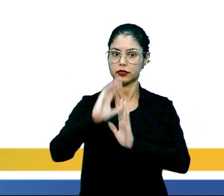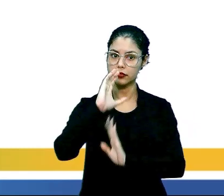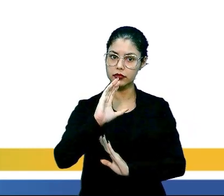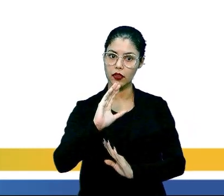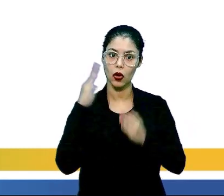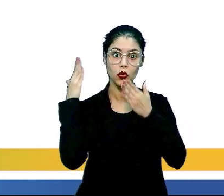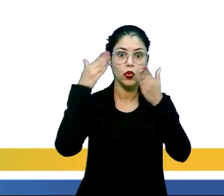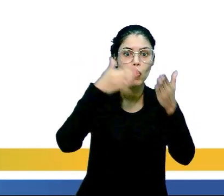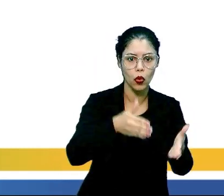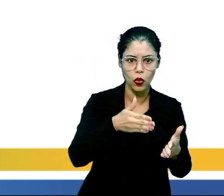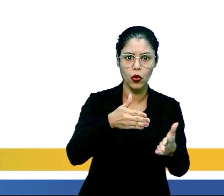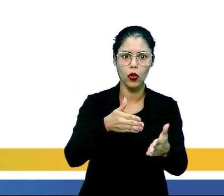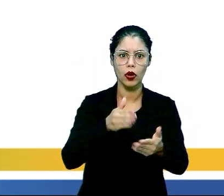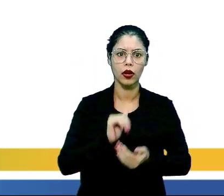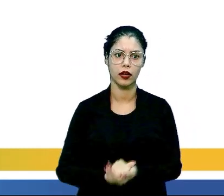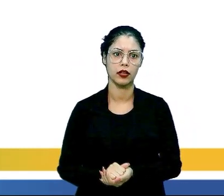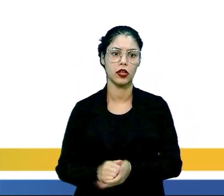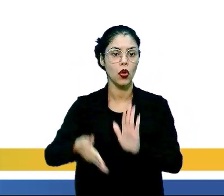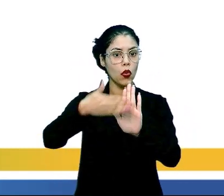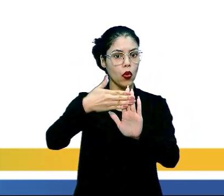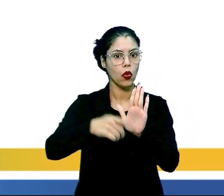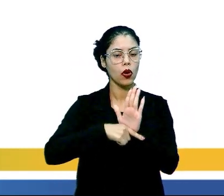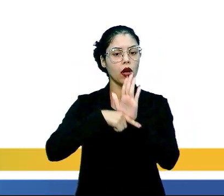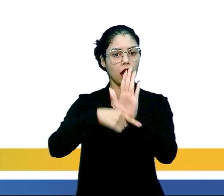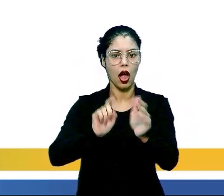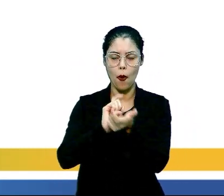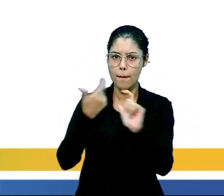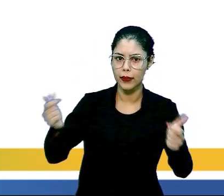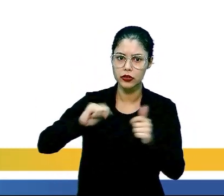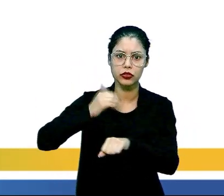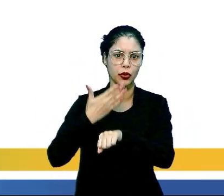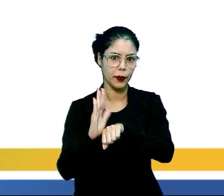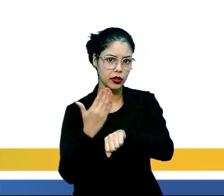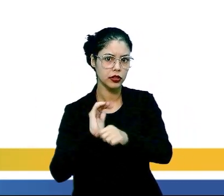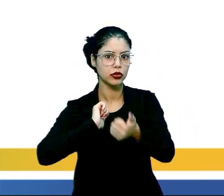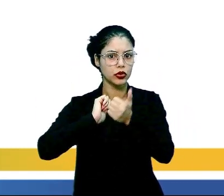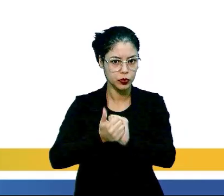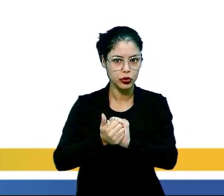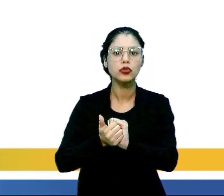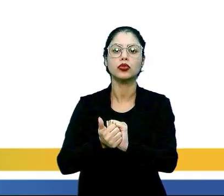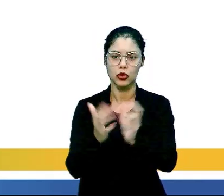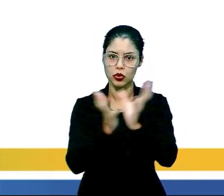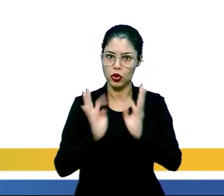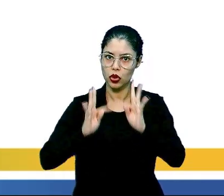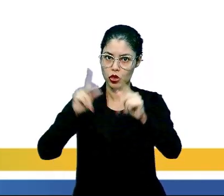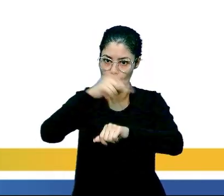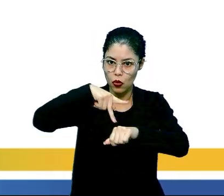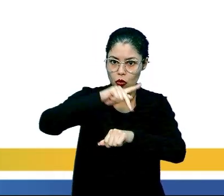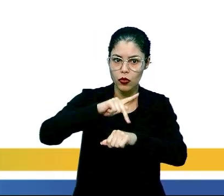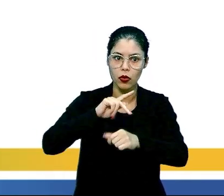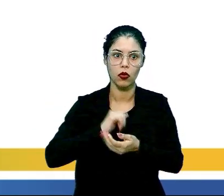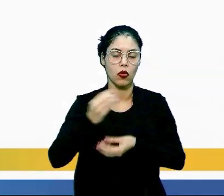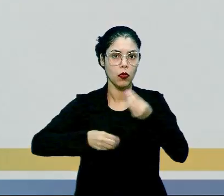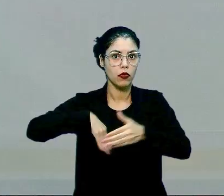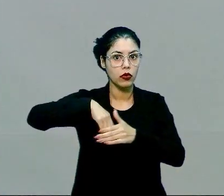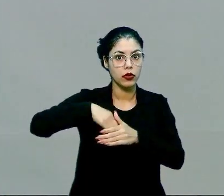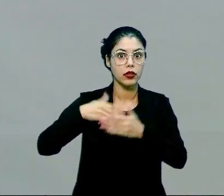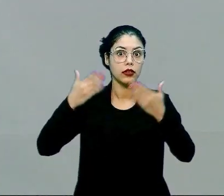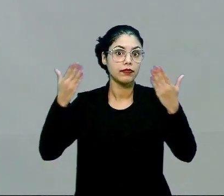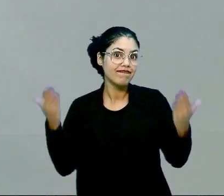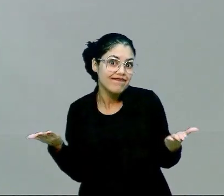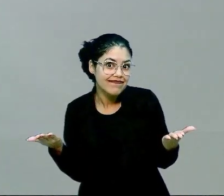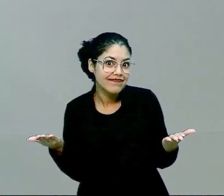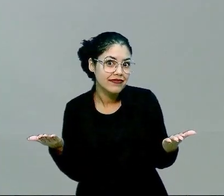gente tem esse direcionamento do proporciona um aumento de práticas de esportes coletivos em todo o país, como o futebol.